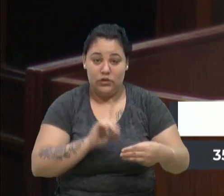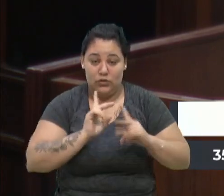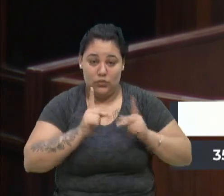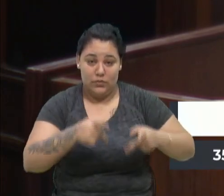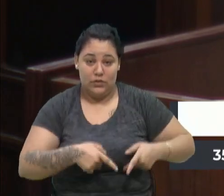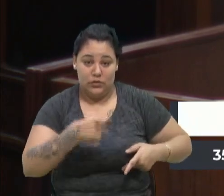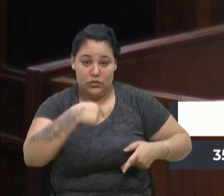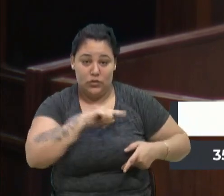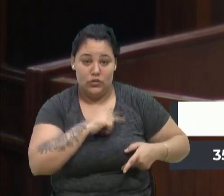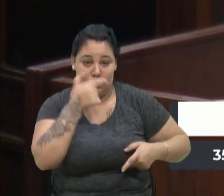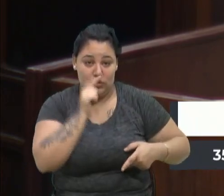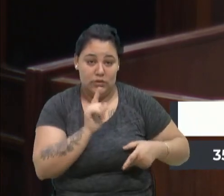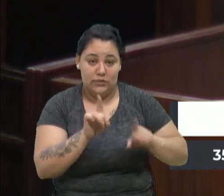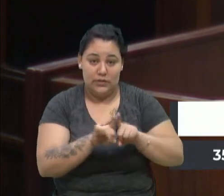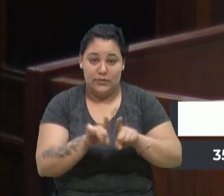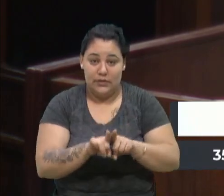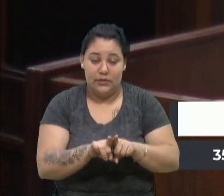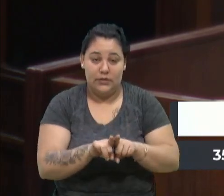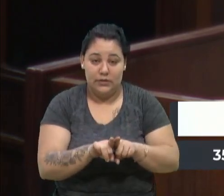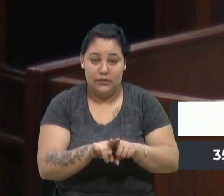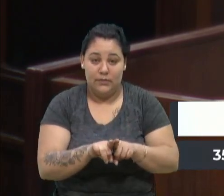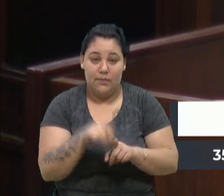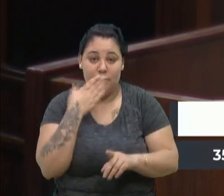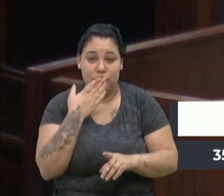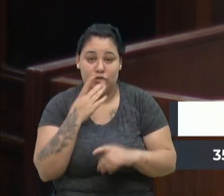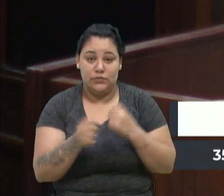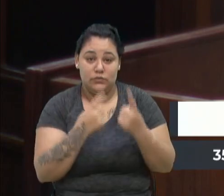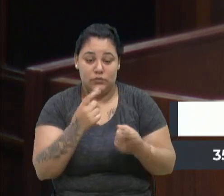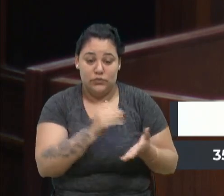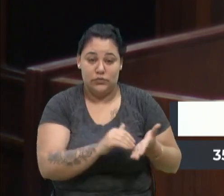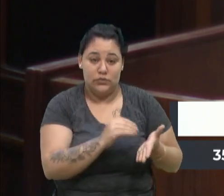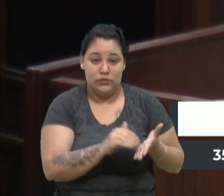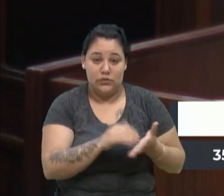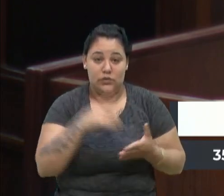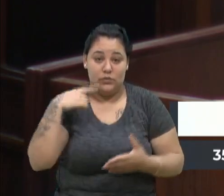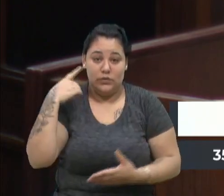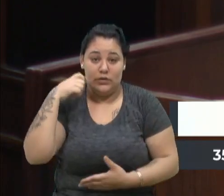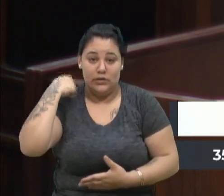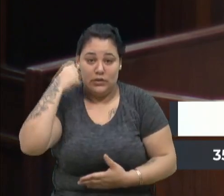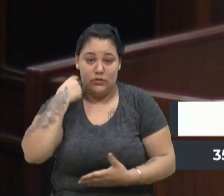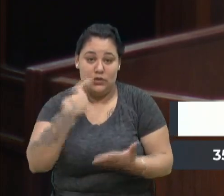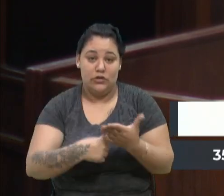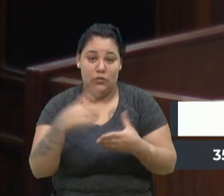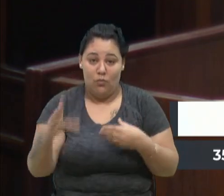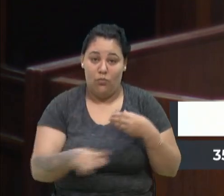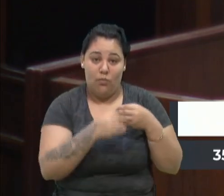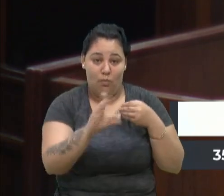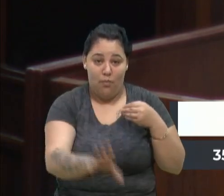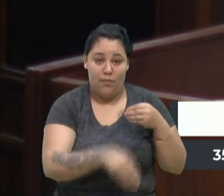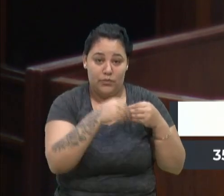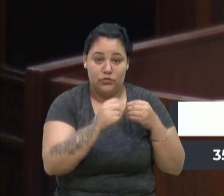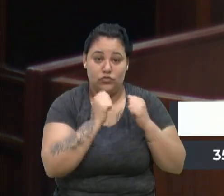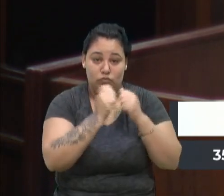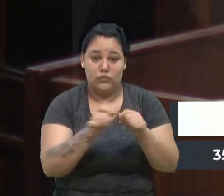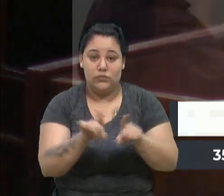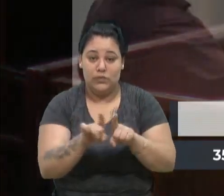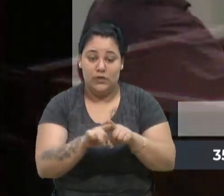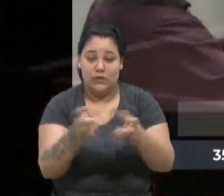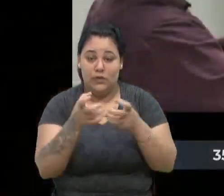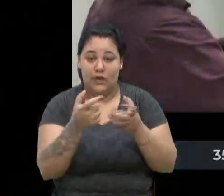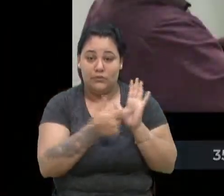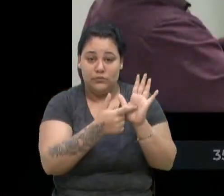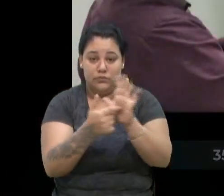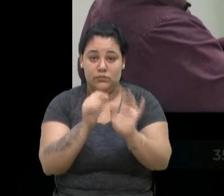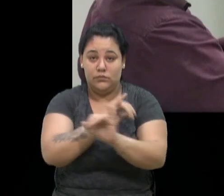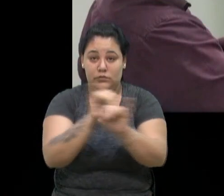esticar também em alguns gabinetes de deputados e senadores a nossa agenda. E eu trago aqui esses dados porque desde 2017,